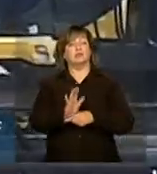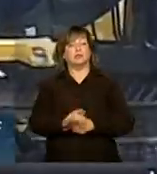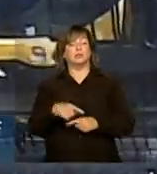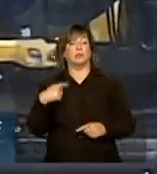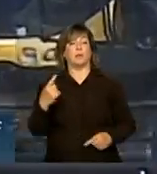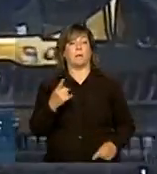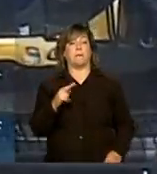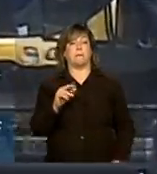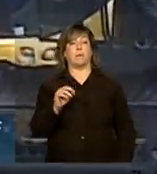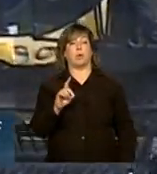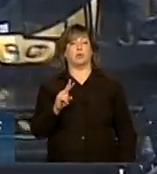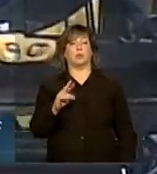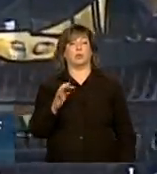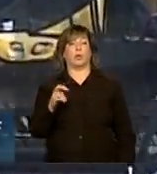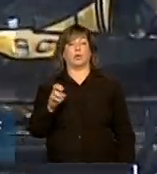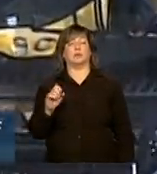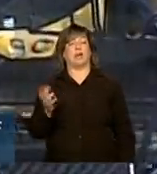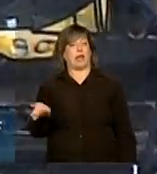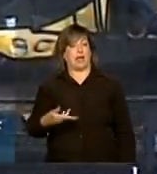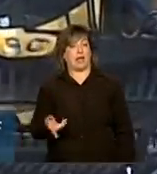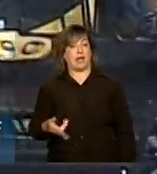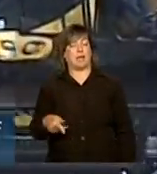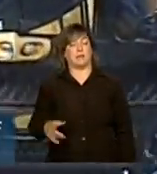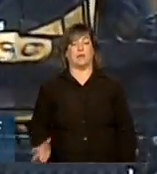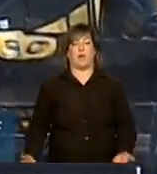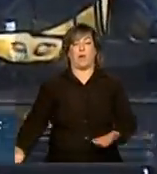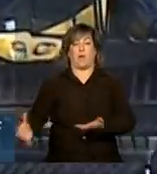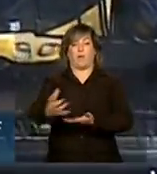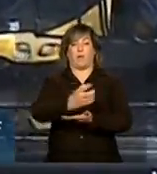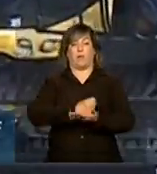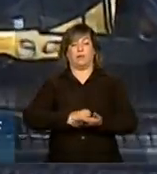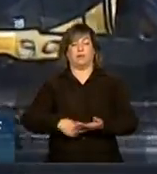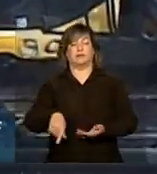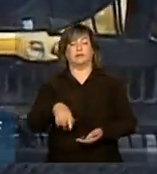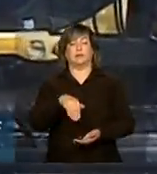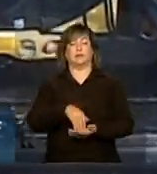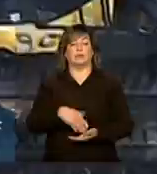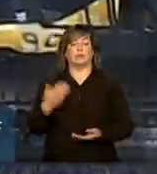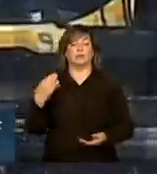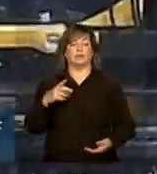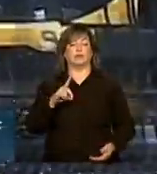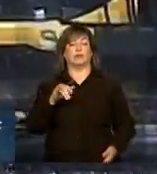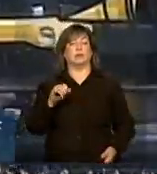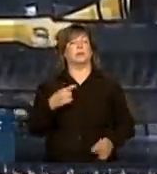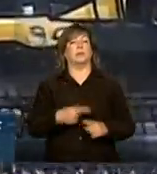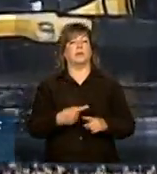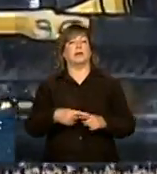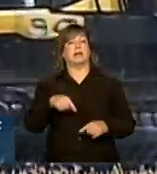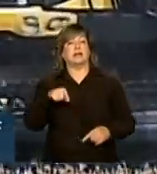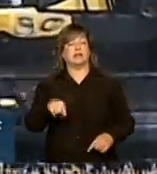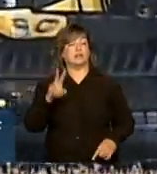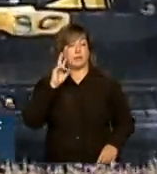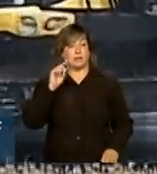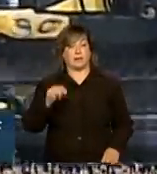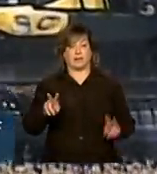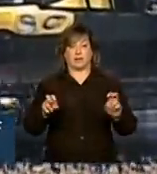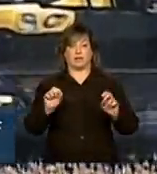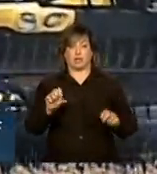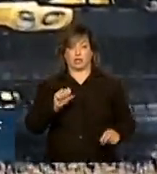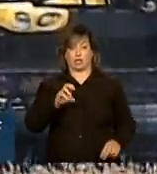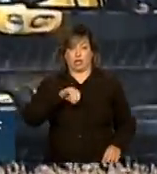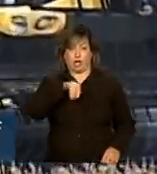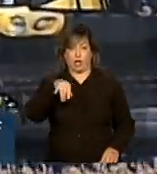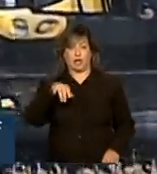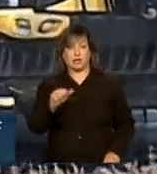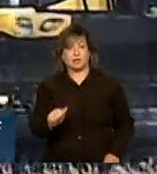produtores acelerem a colheita nesses últimos dias isso porque no caso da soja o ideal